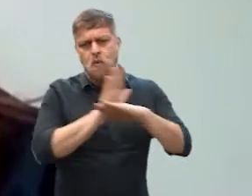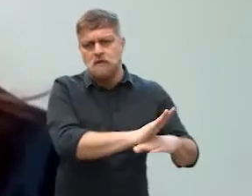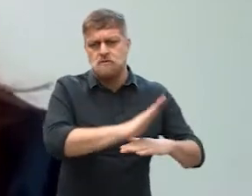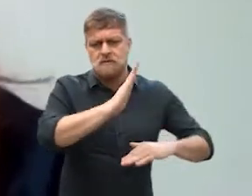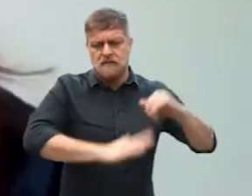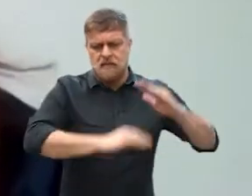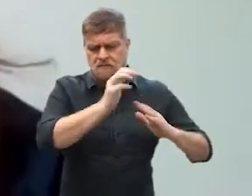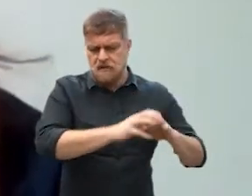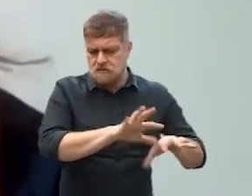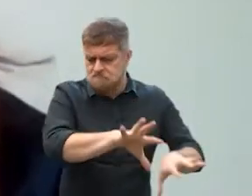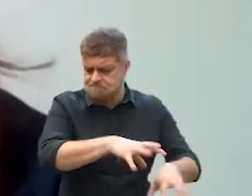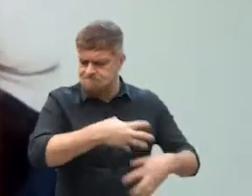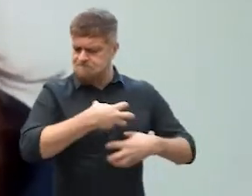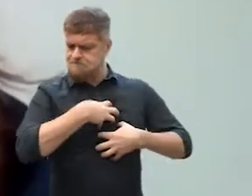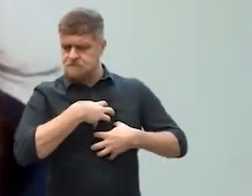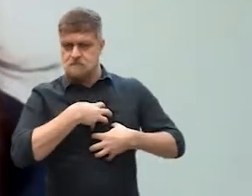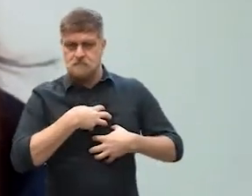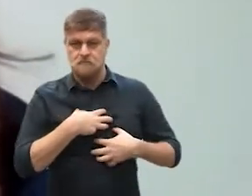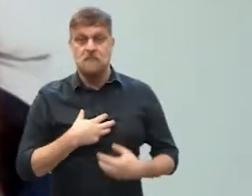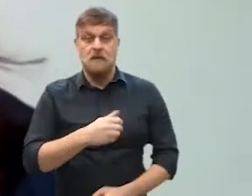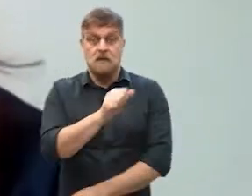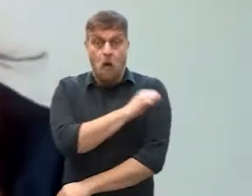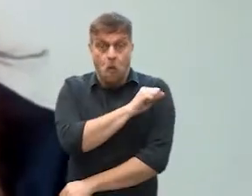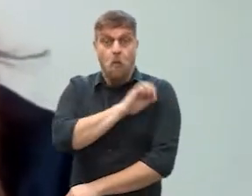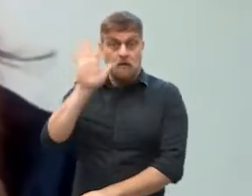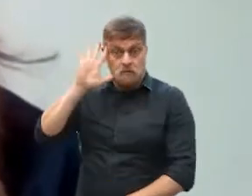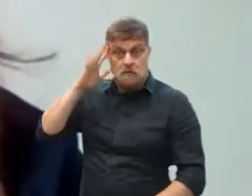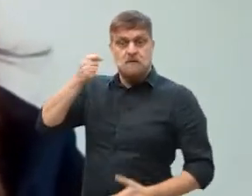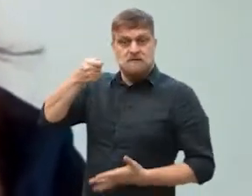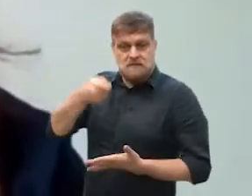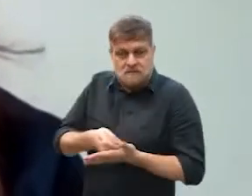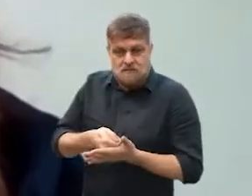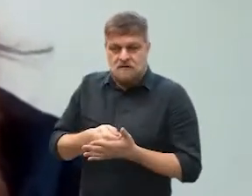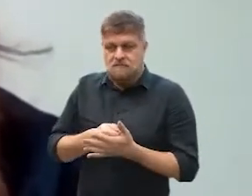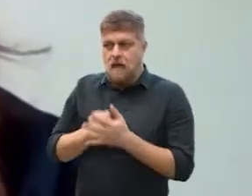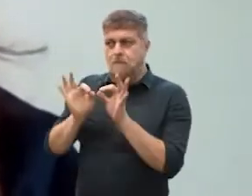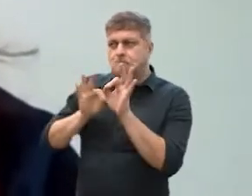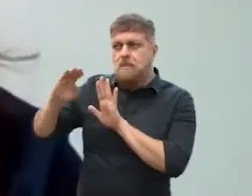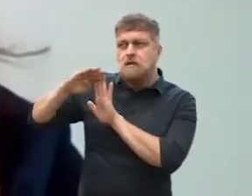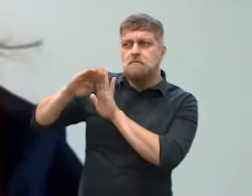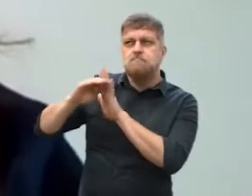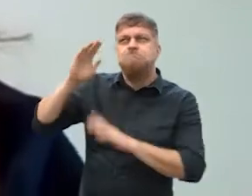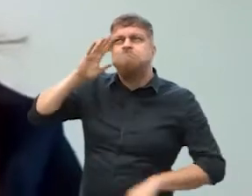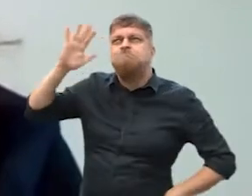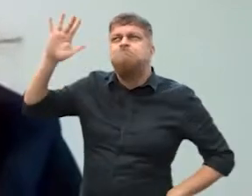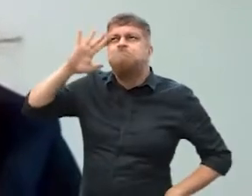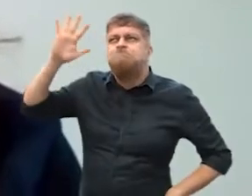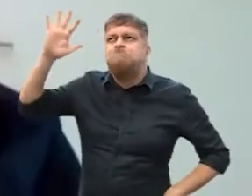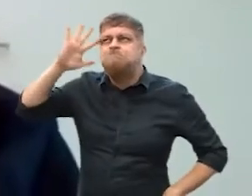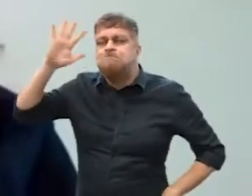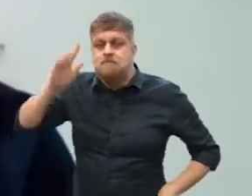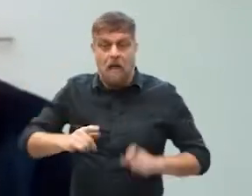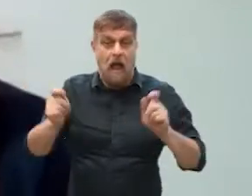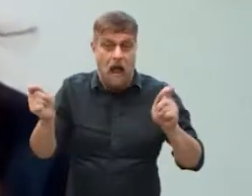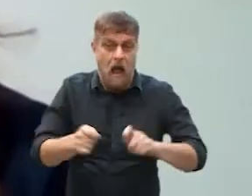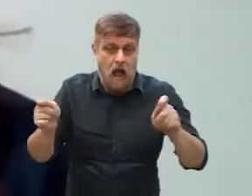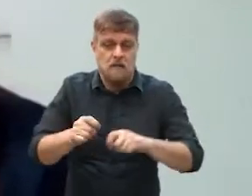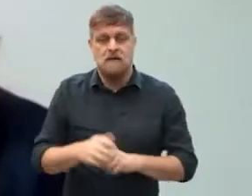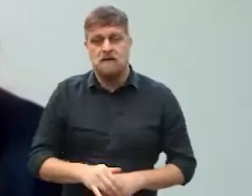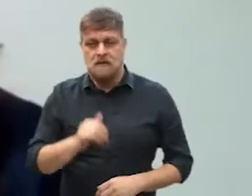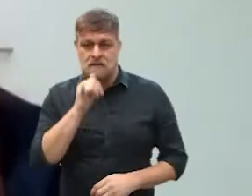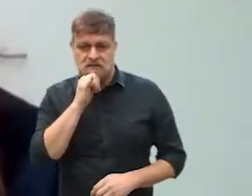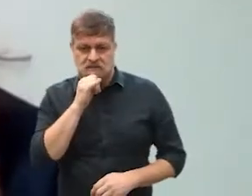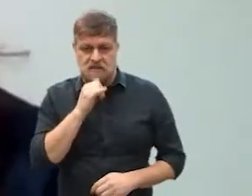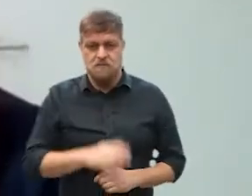que me toca, sabe? E aí o estudante pode tomar essa decisão, pode fazer planos, pode fazer negócios em cima disso. Então, eu